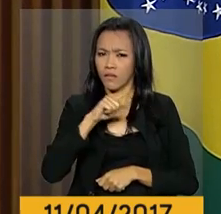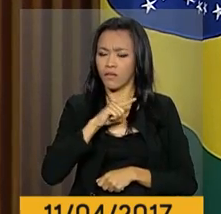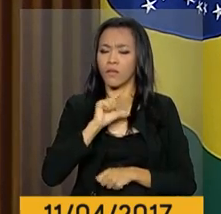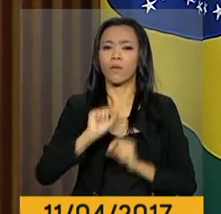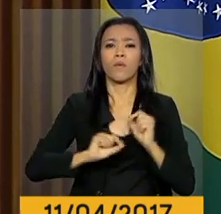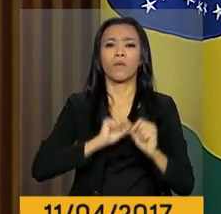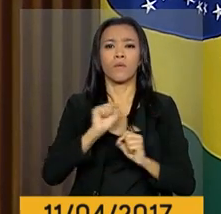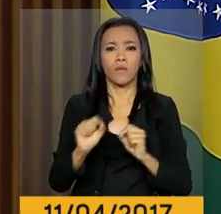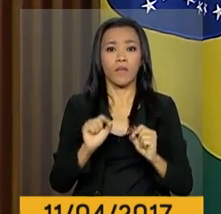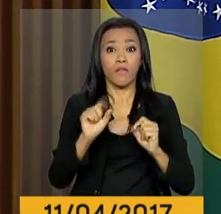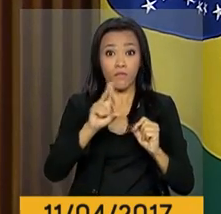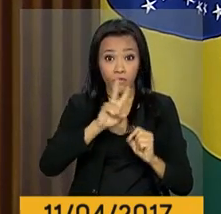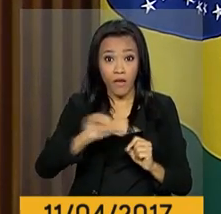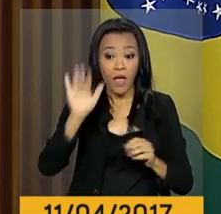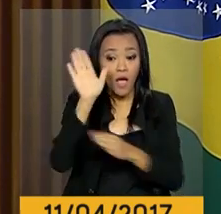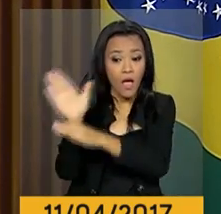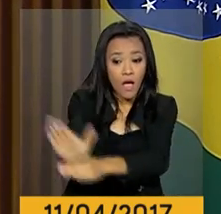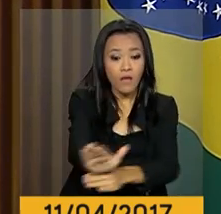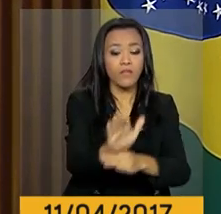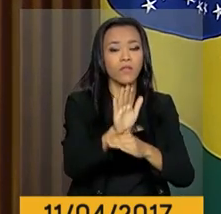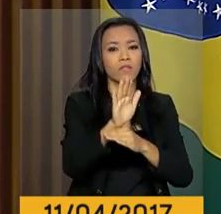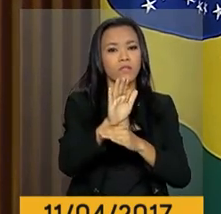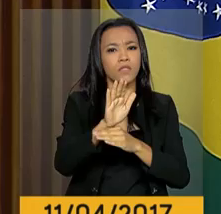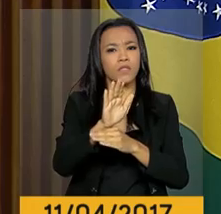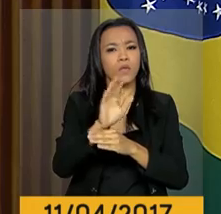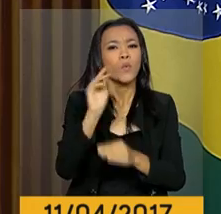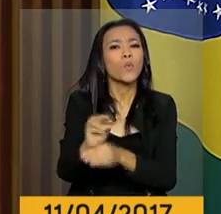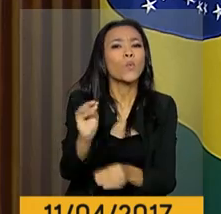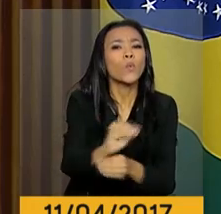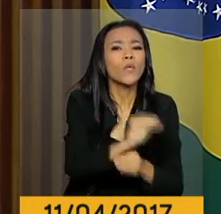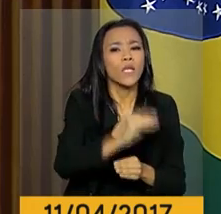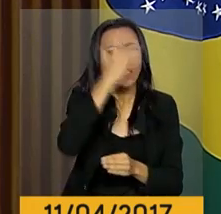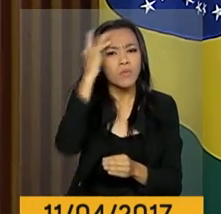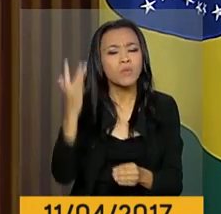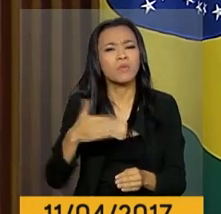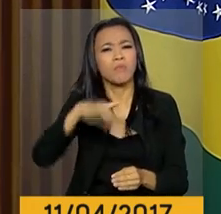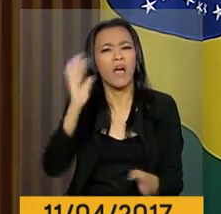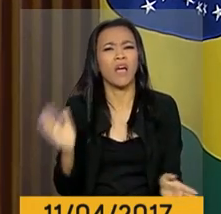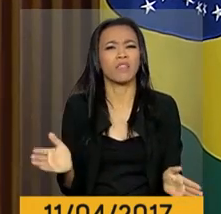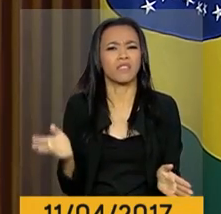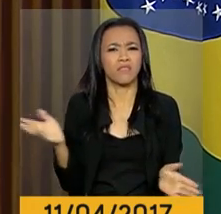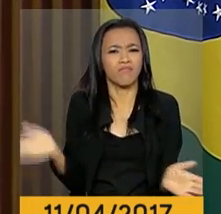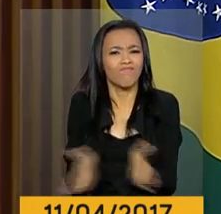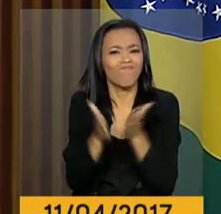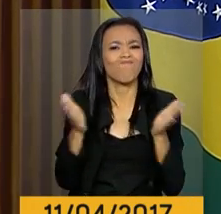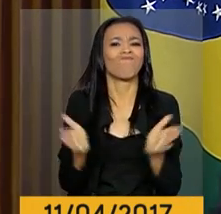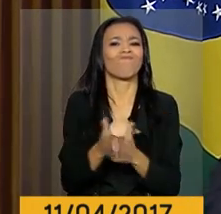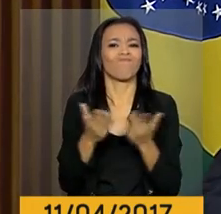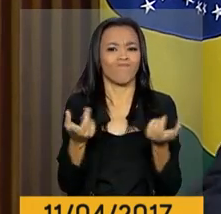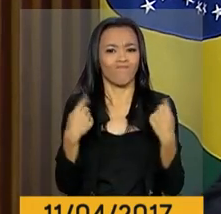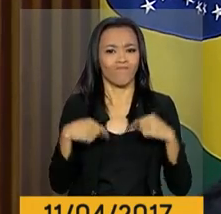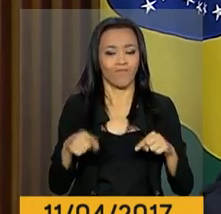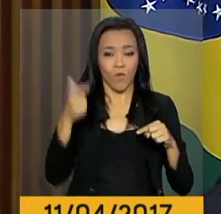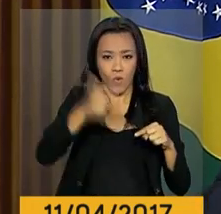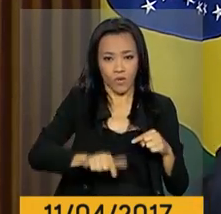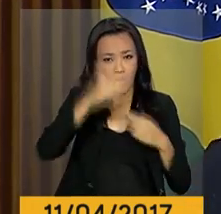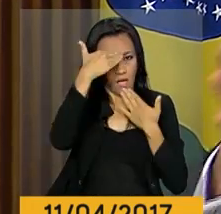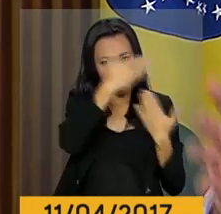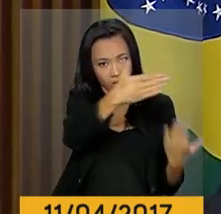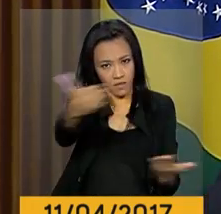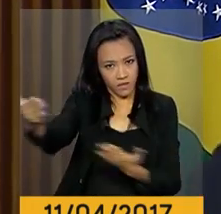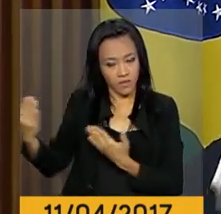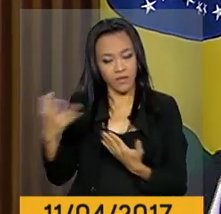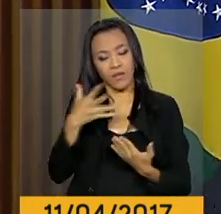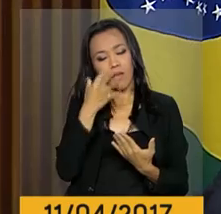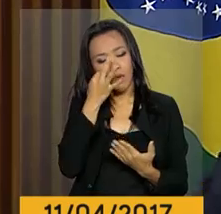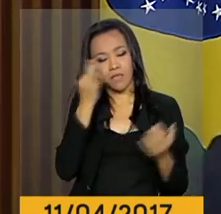precisamente aqueles mais eh vulneráveis que eu quero mais uma vez agradecer a presença de todos vamos